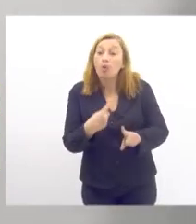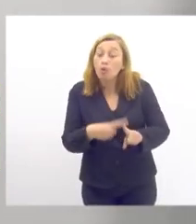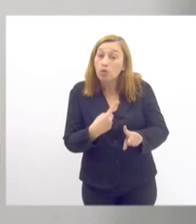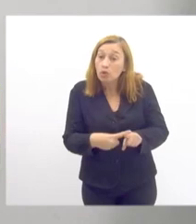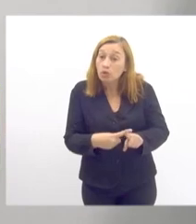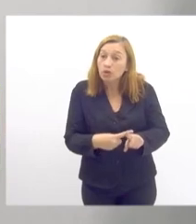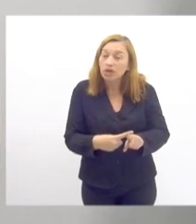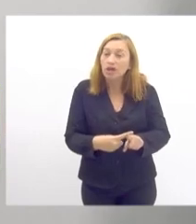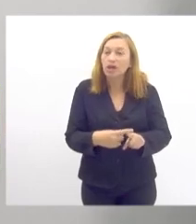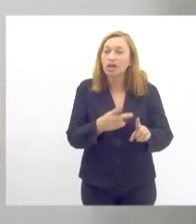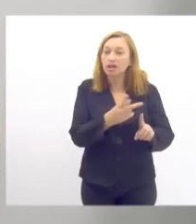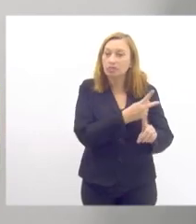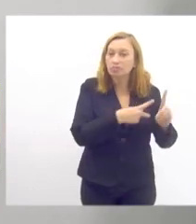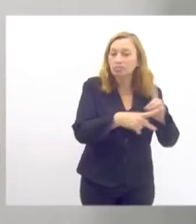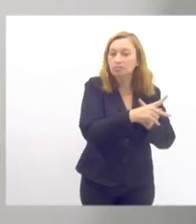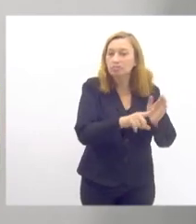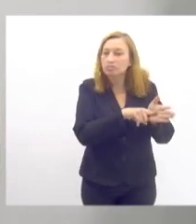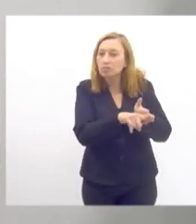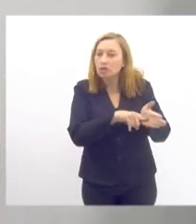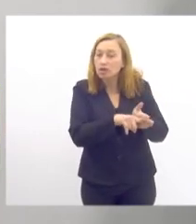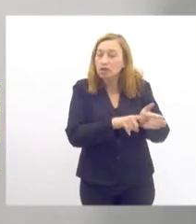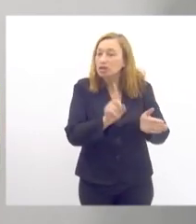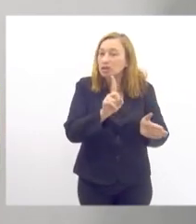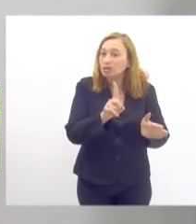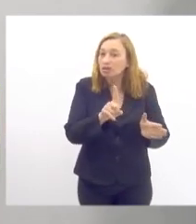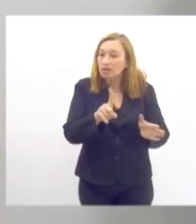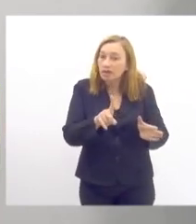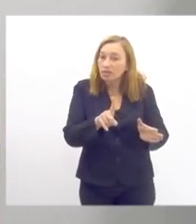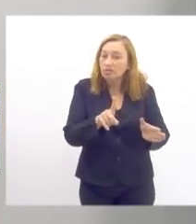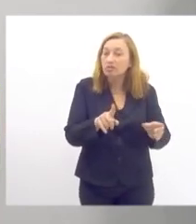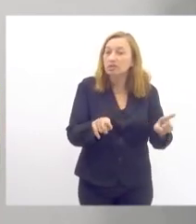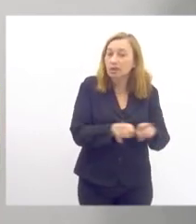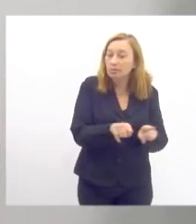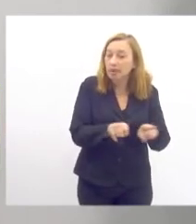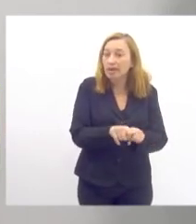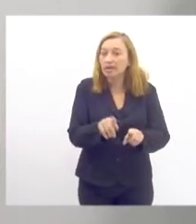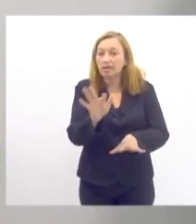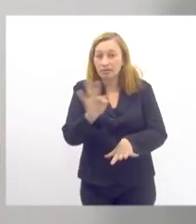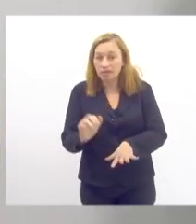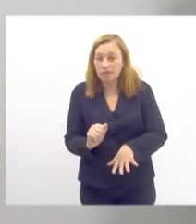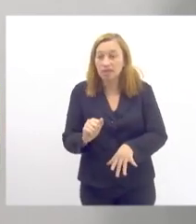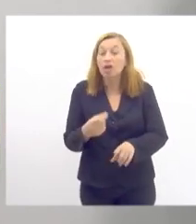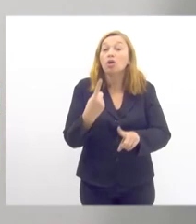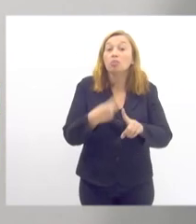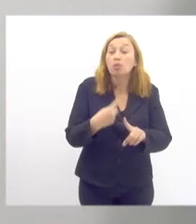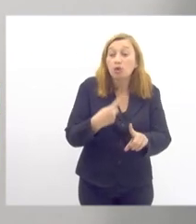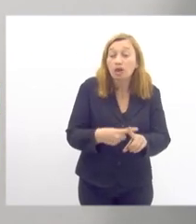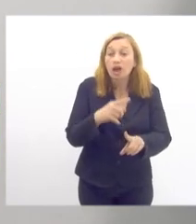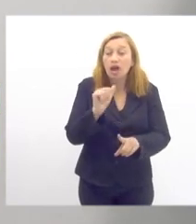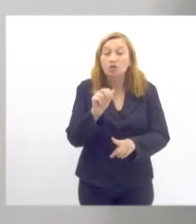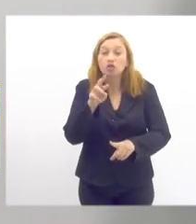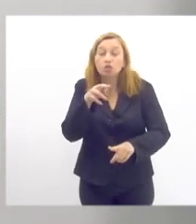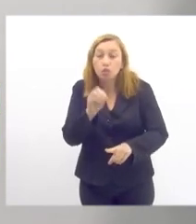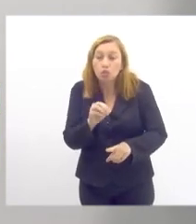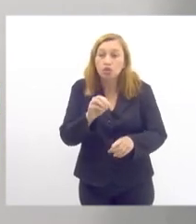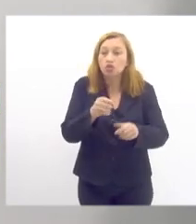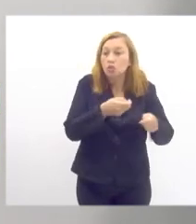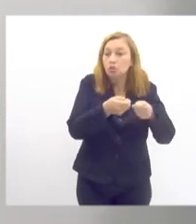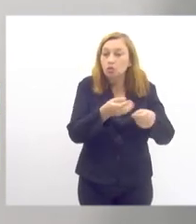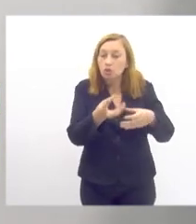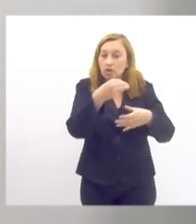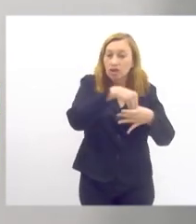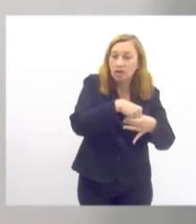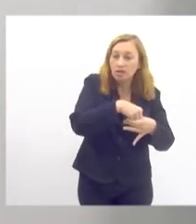da Previdência, os analistas de Previdência, não passaram pela Fazenda? Por que os auditores de controle interno não passaram